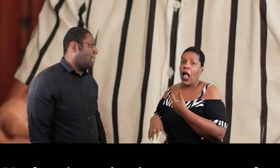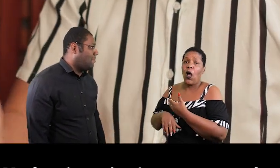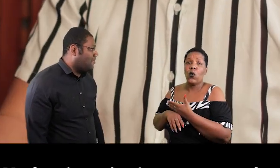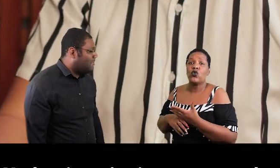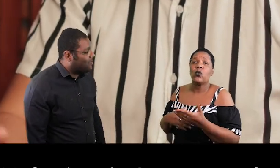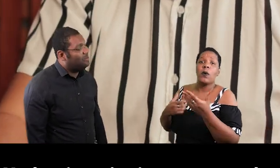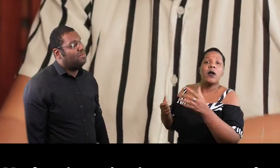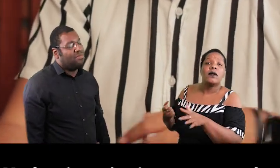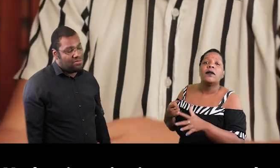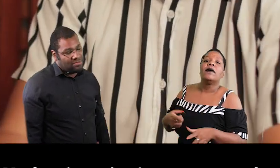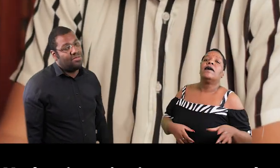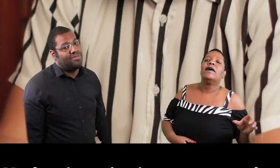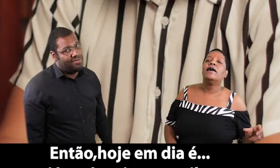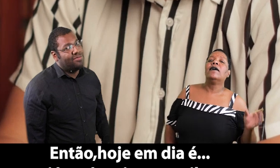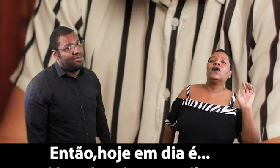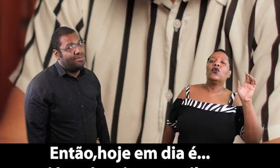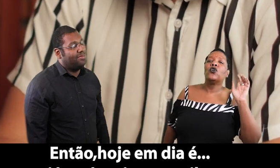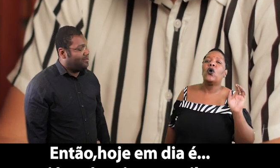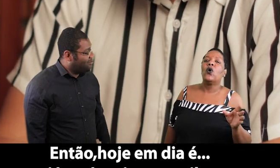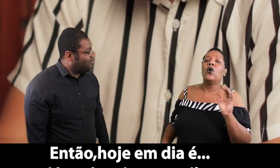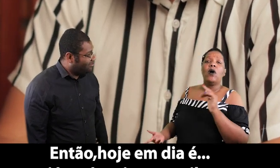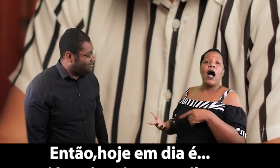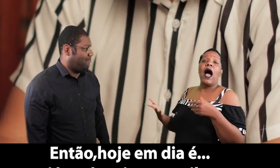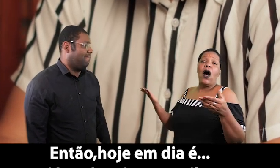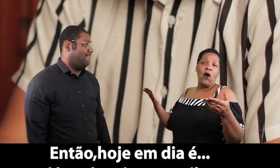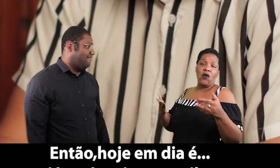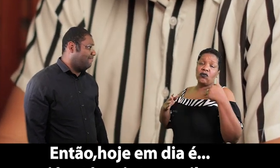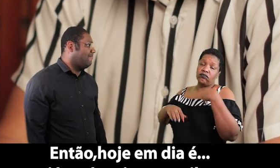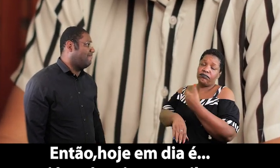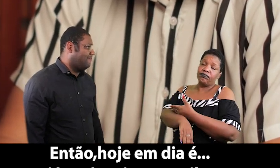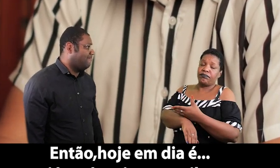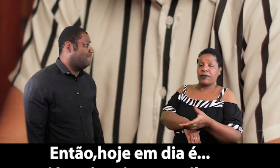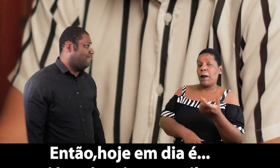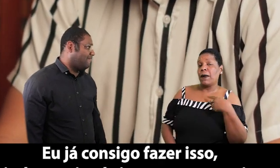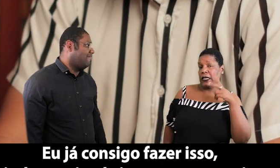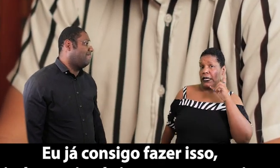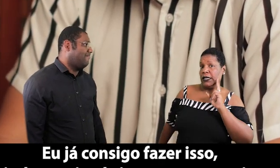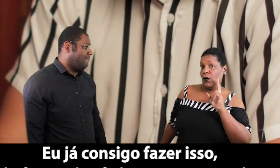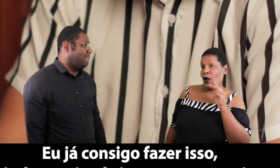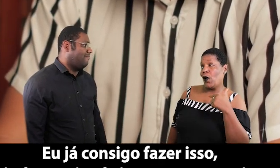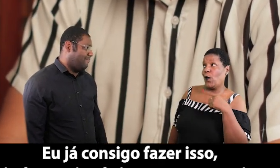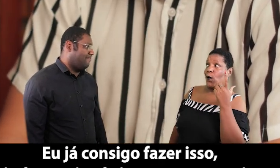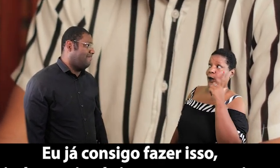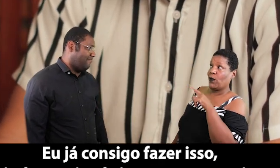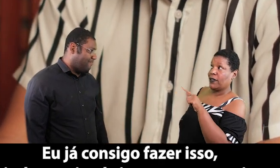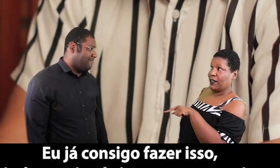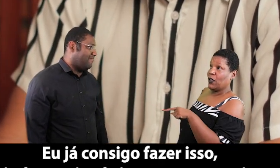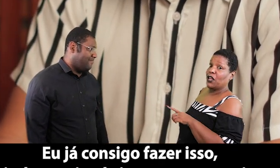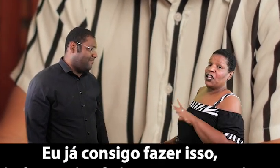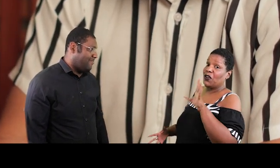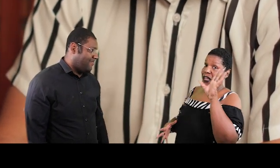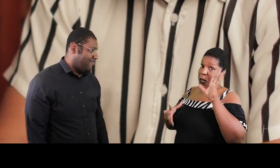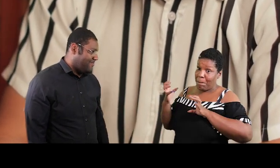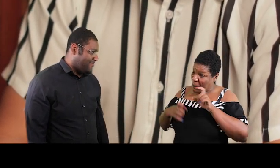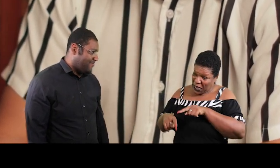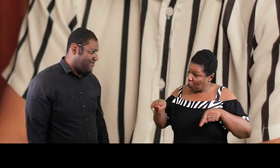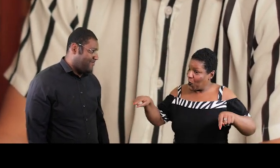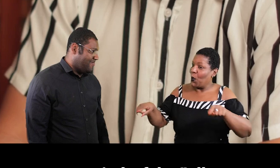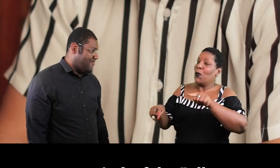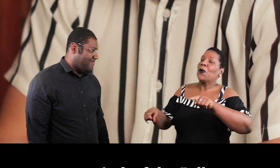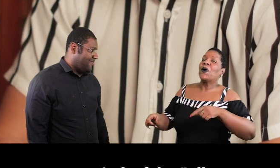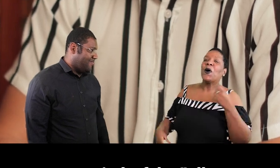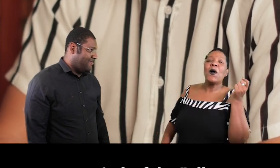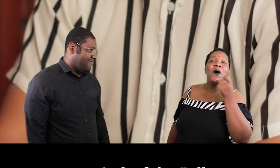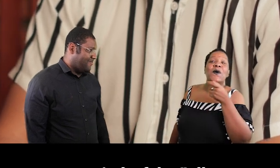Mas depois você vai se acostumando. Então hoje em dia já tá mais tranquilo. Eu já consigo fazer isso. Ainda consigo brigar com os meninos.